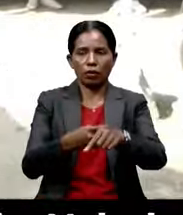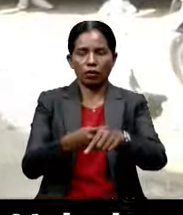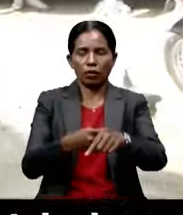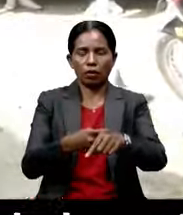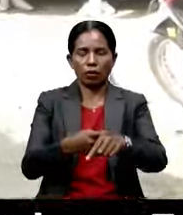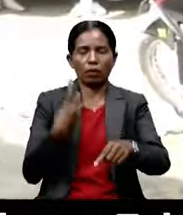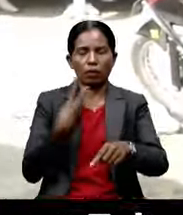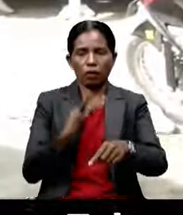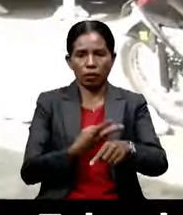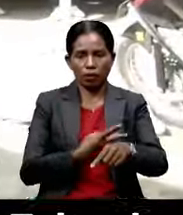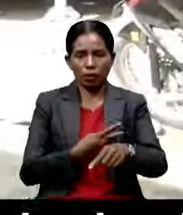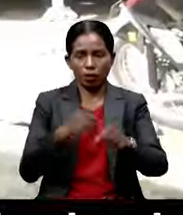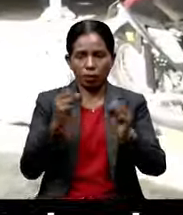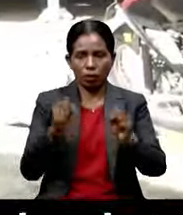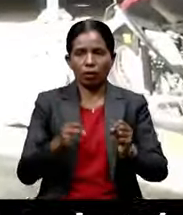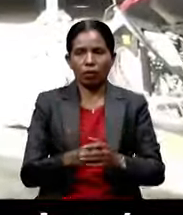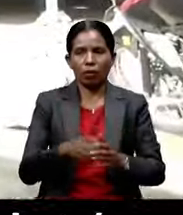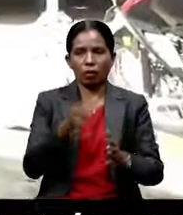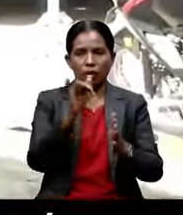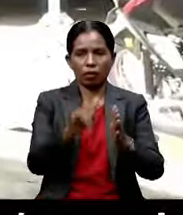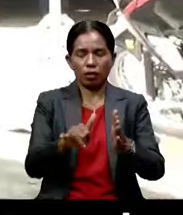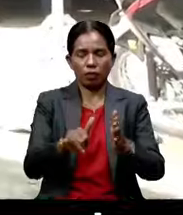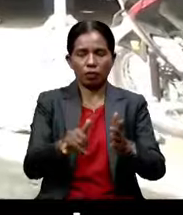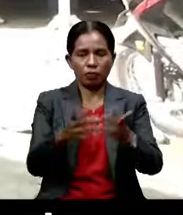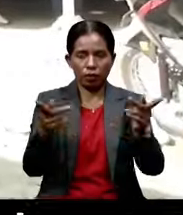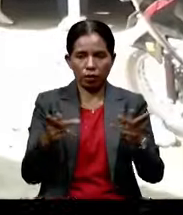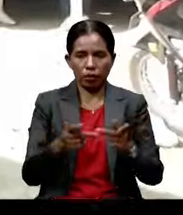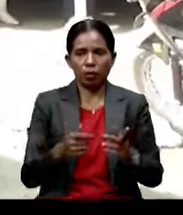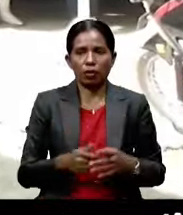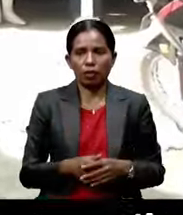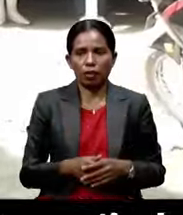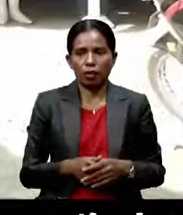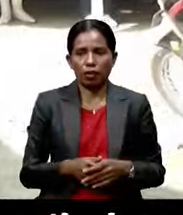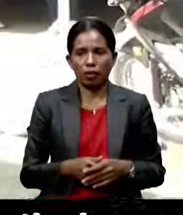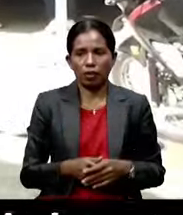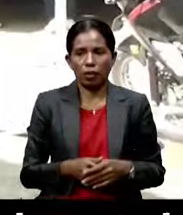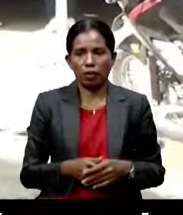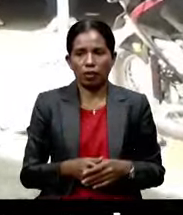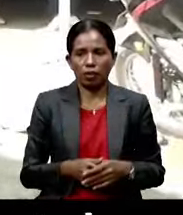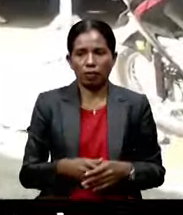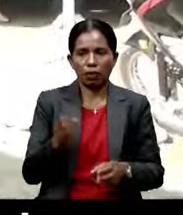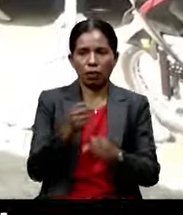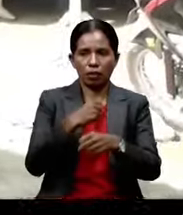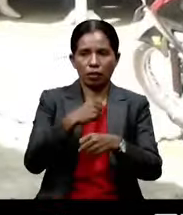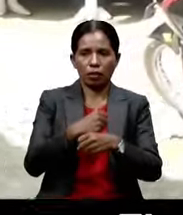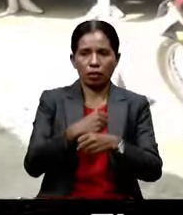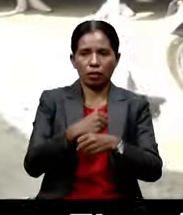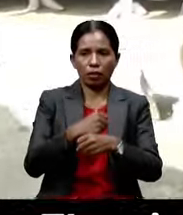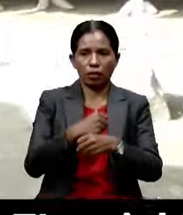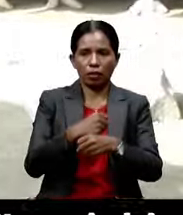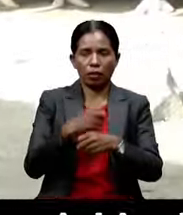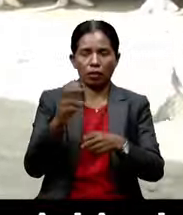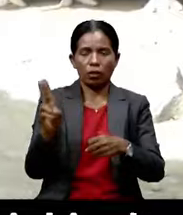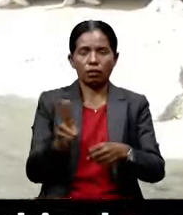for tempo itu atu ami asa hela ihene asa bele kria universidade iha